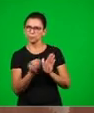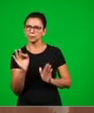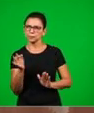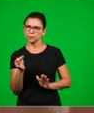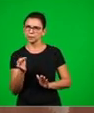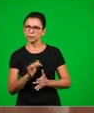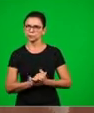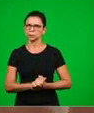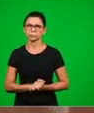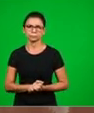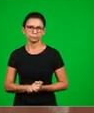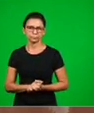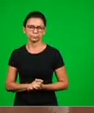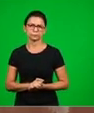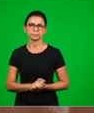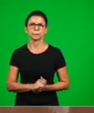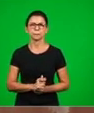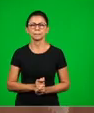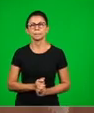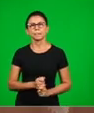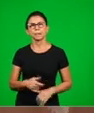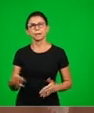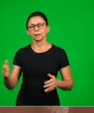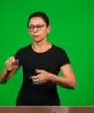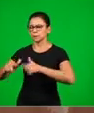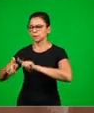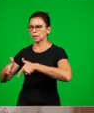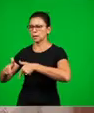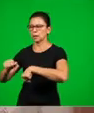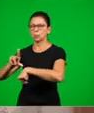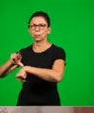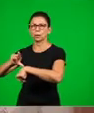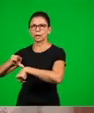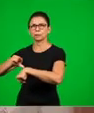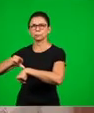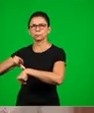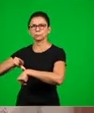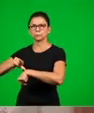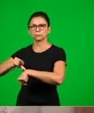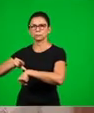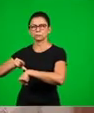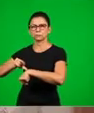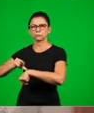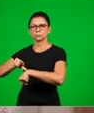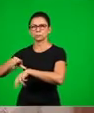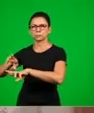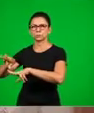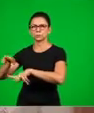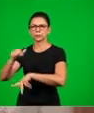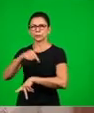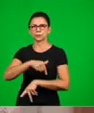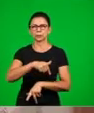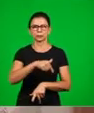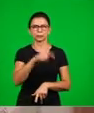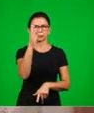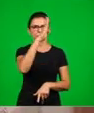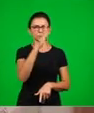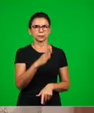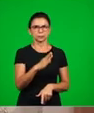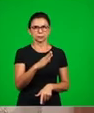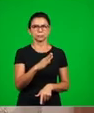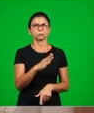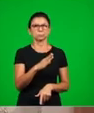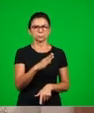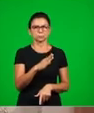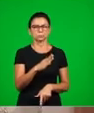questão de fuso horário, só isso. Então, Israel, o fuso horário é um, então aqui o fuso horário é outro. No mundo de